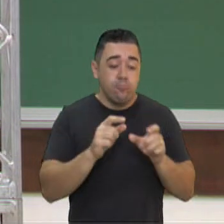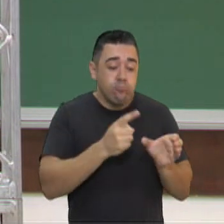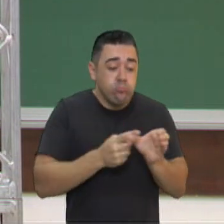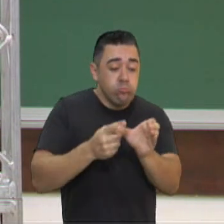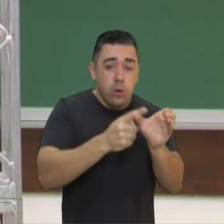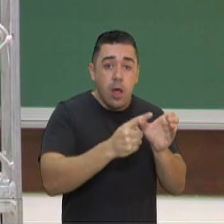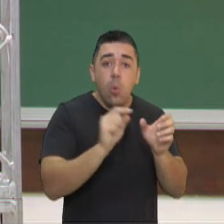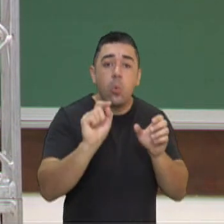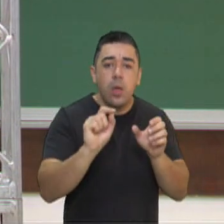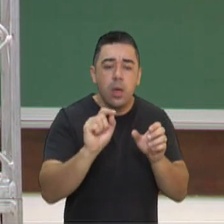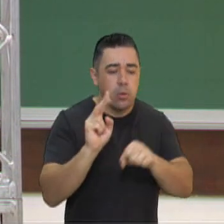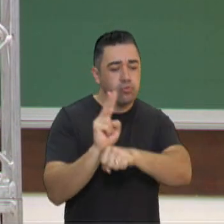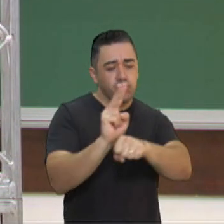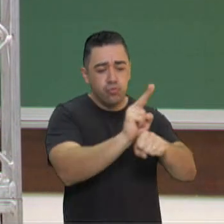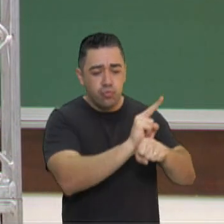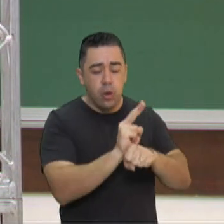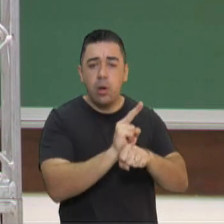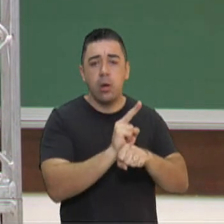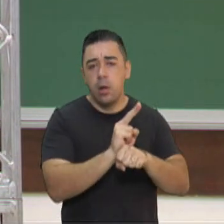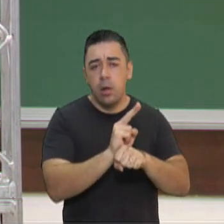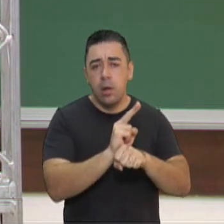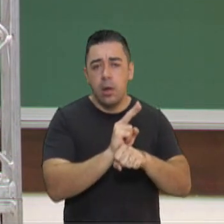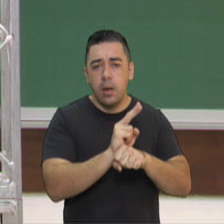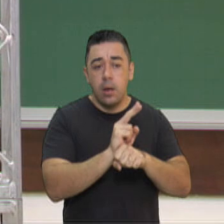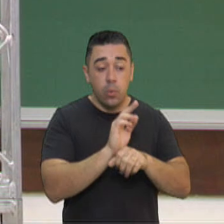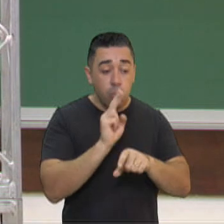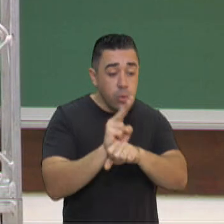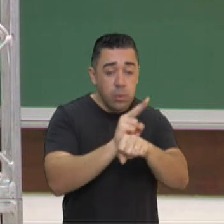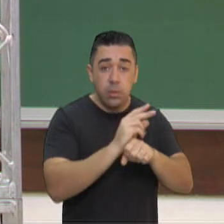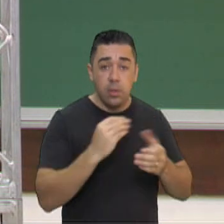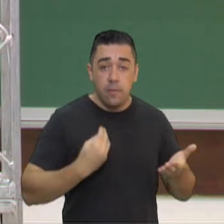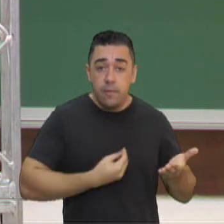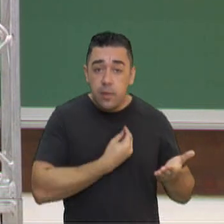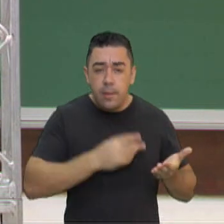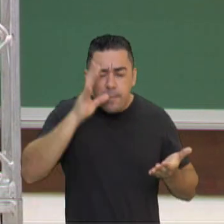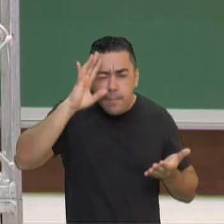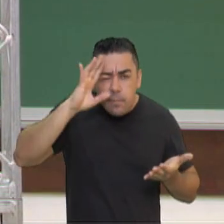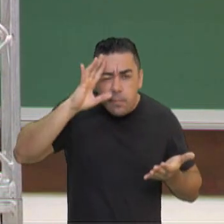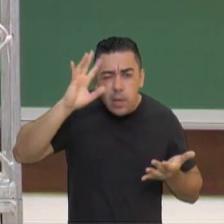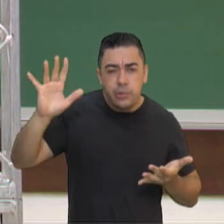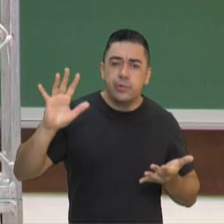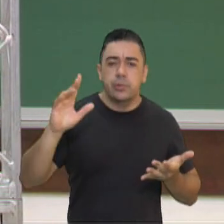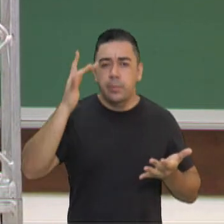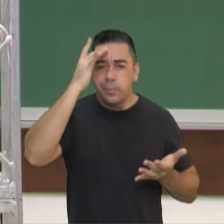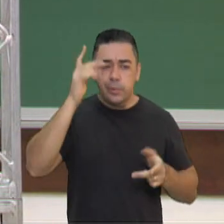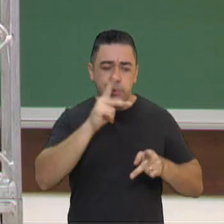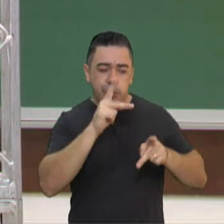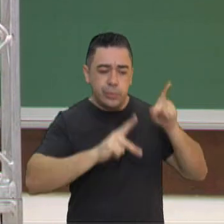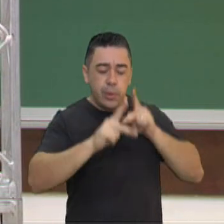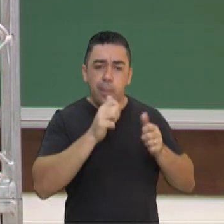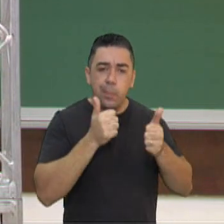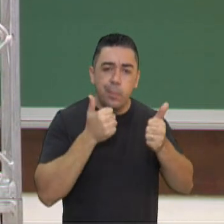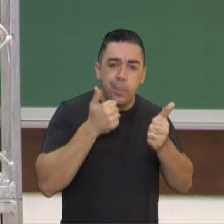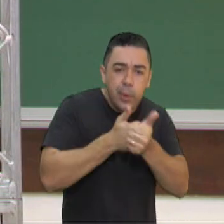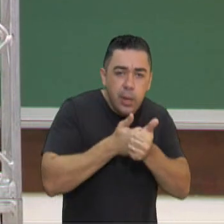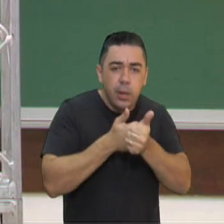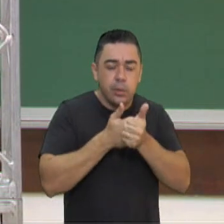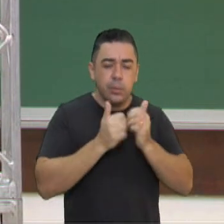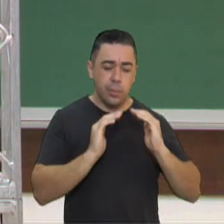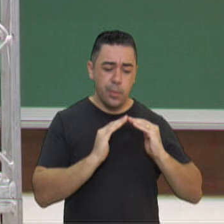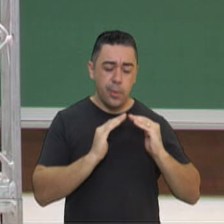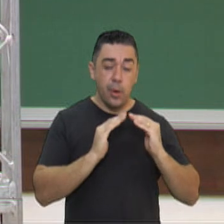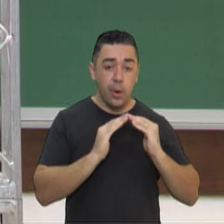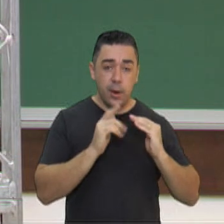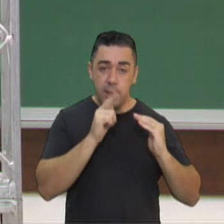podem preservar vidas. Imagine uma população que está vivendo próximo a um rio e a previsão, né, é de